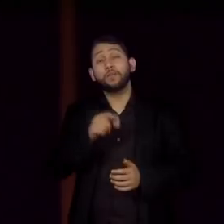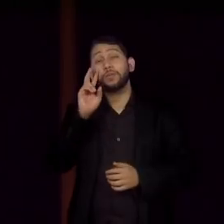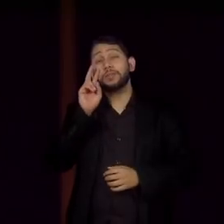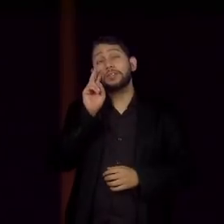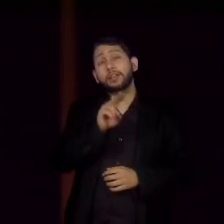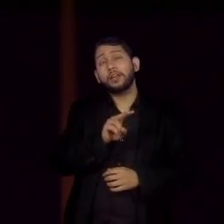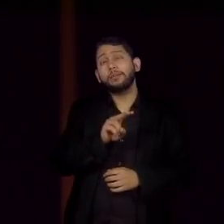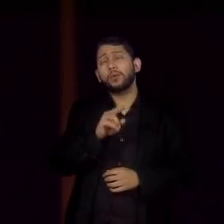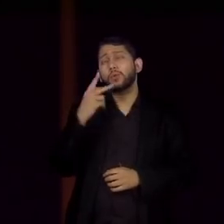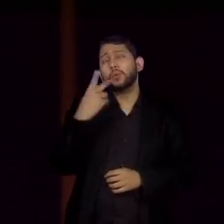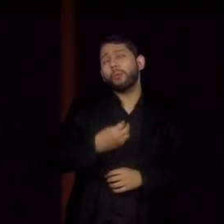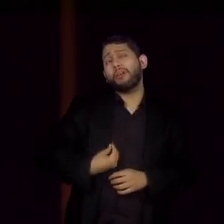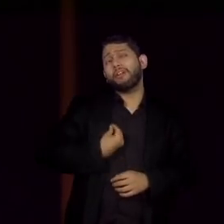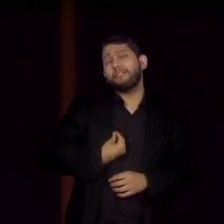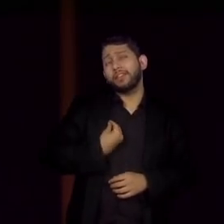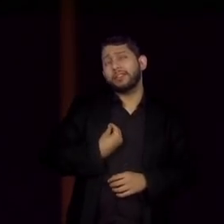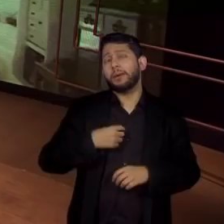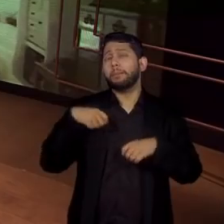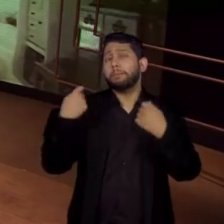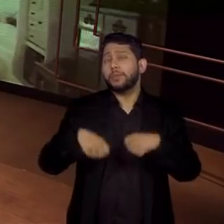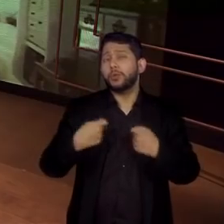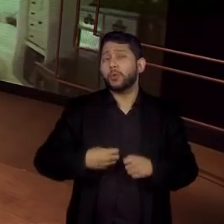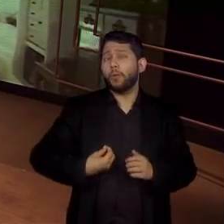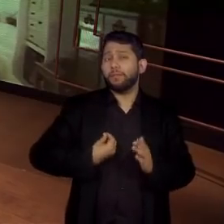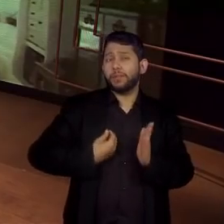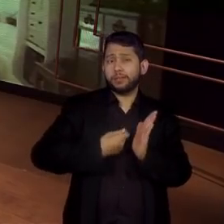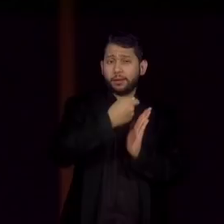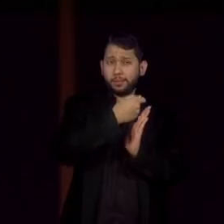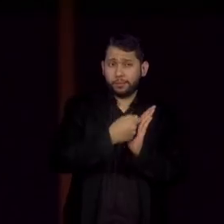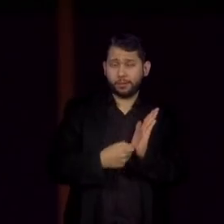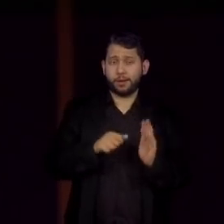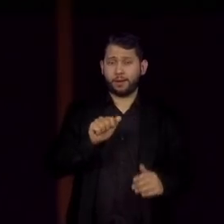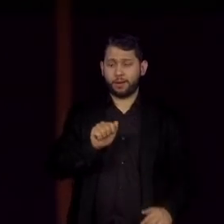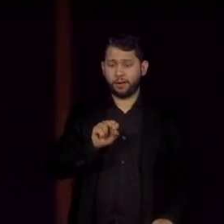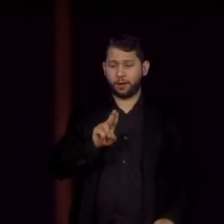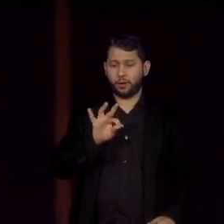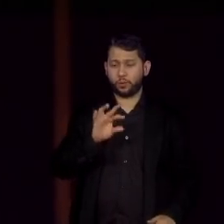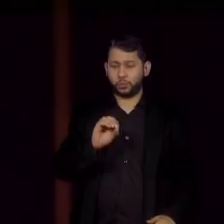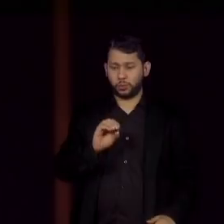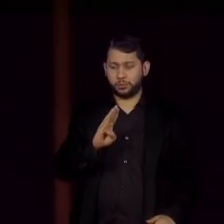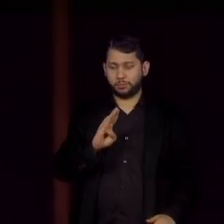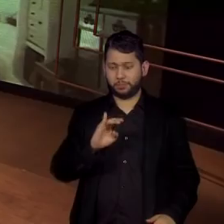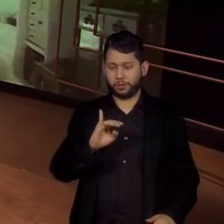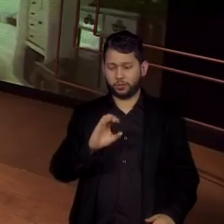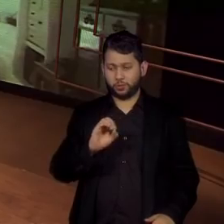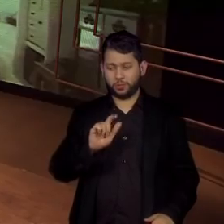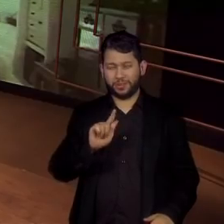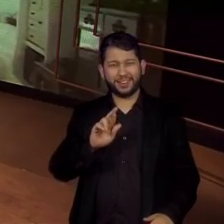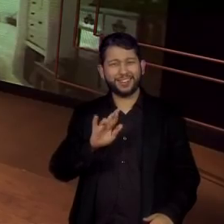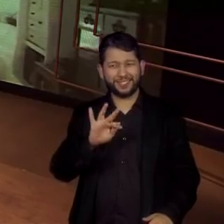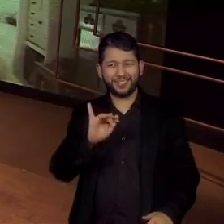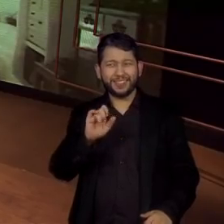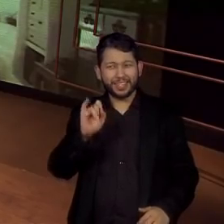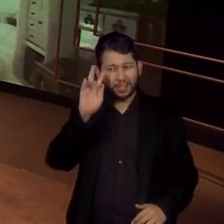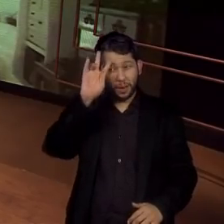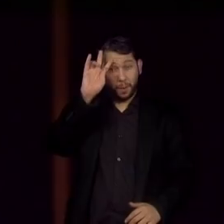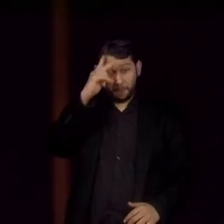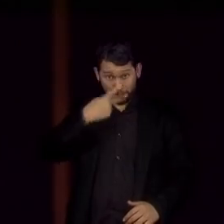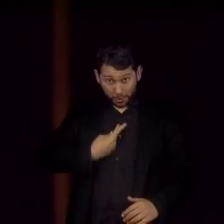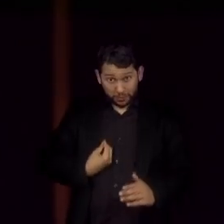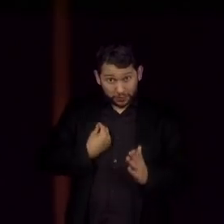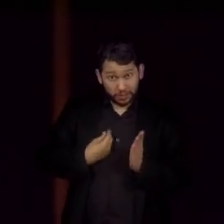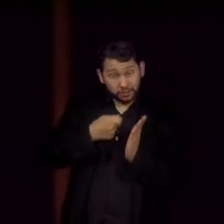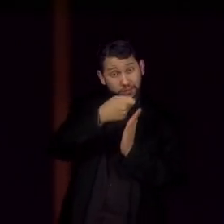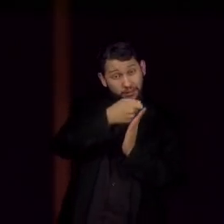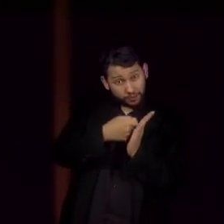revisar toda a sua vida para escrever a sua autobiografia, que você chamou de Foi Assim? O que essa revisão